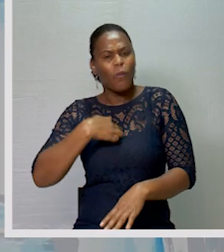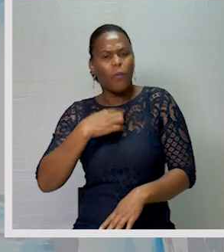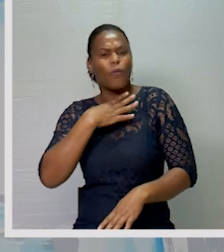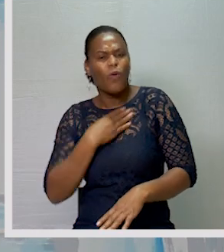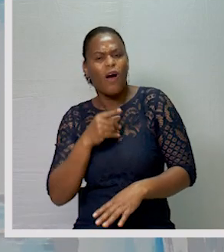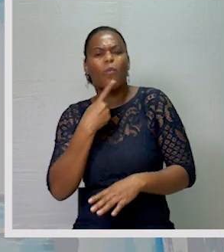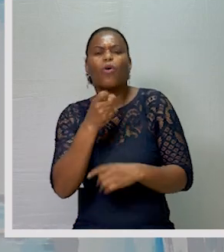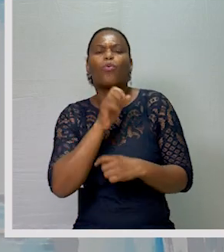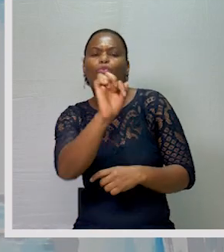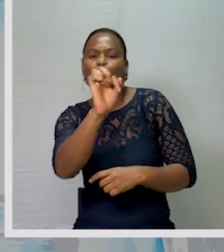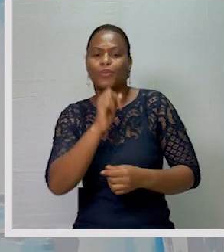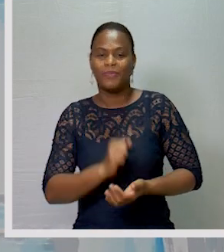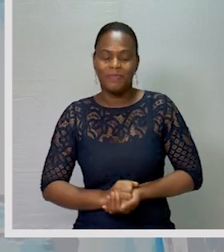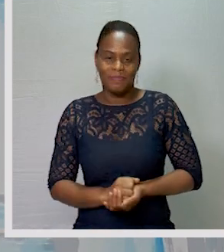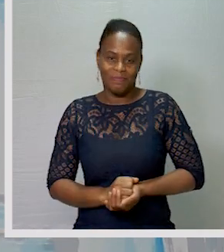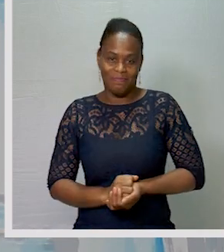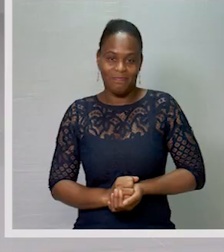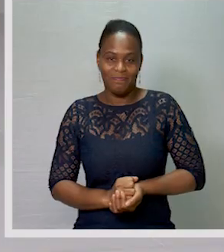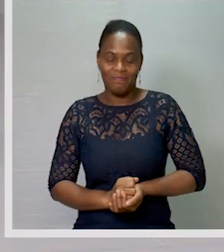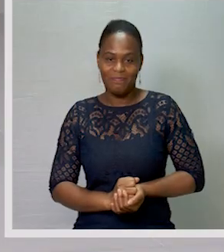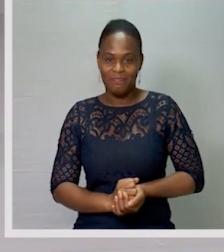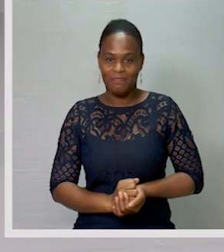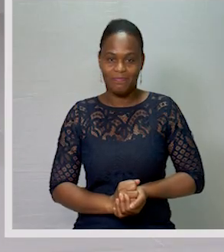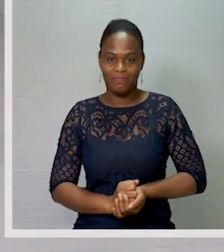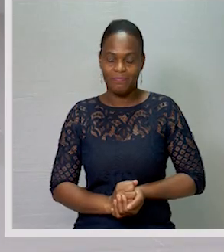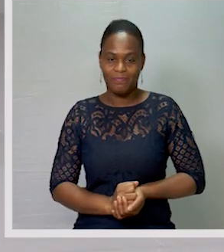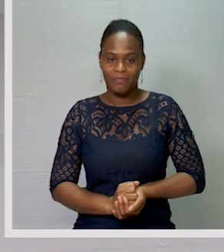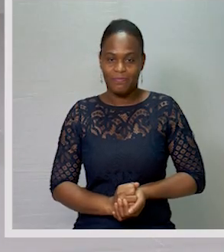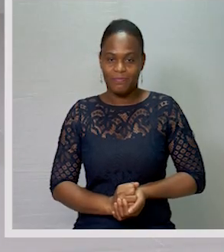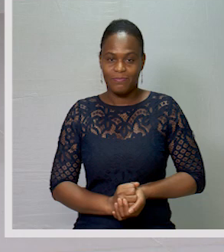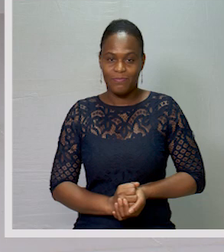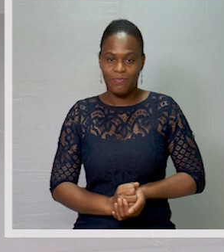de fazer-vos uma perguntinha.